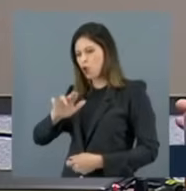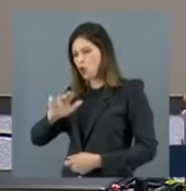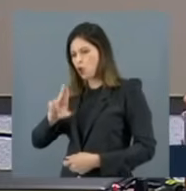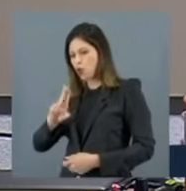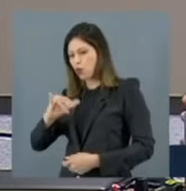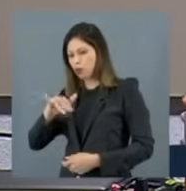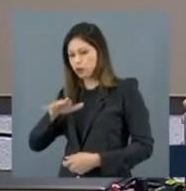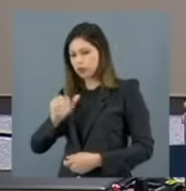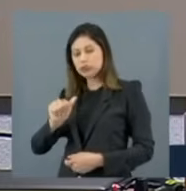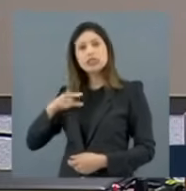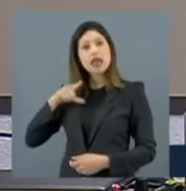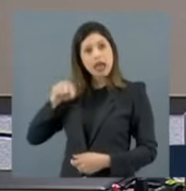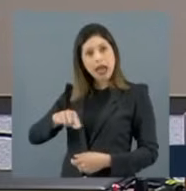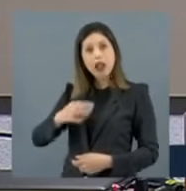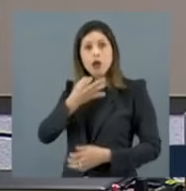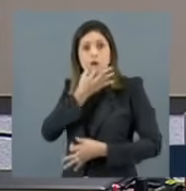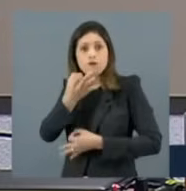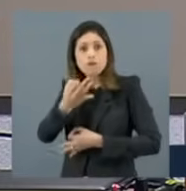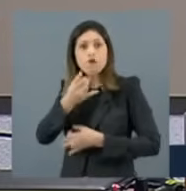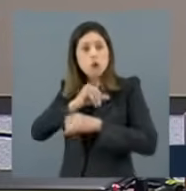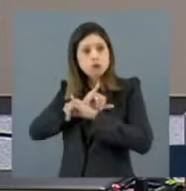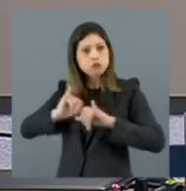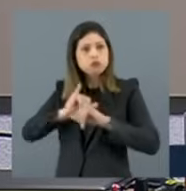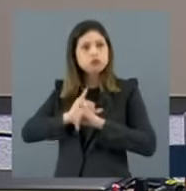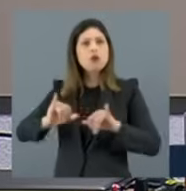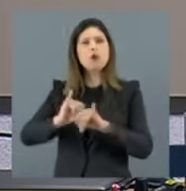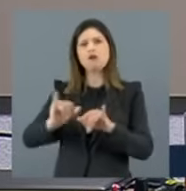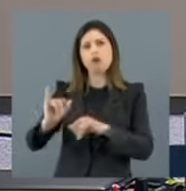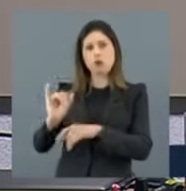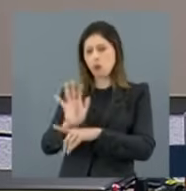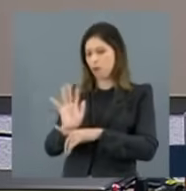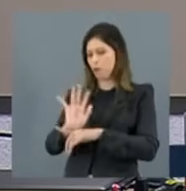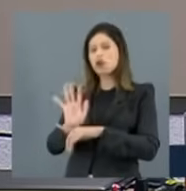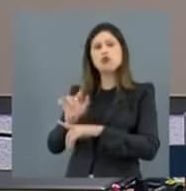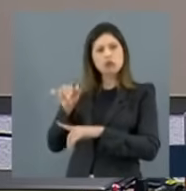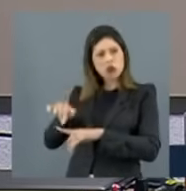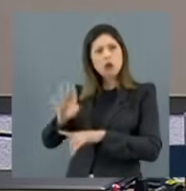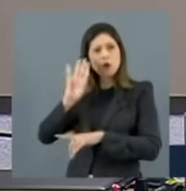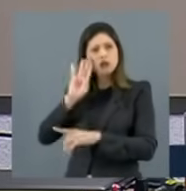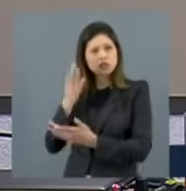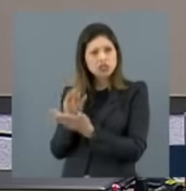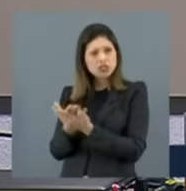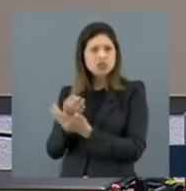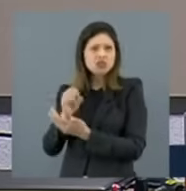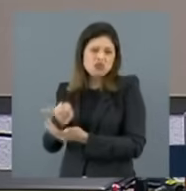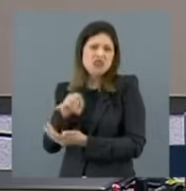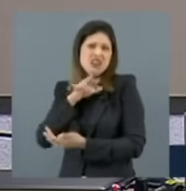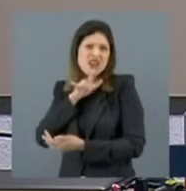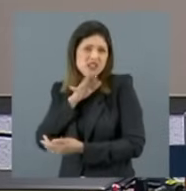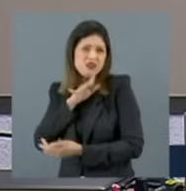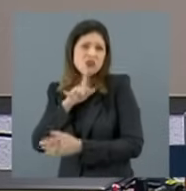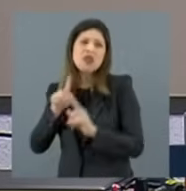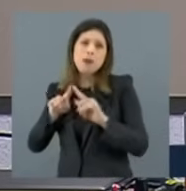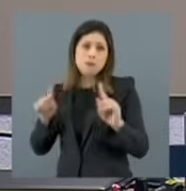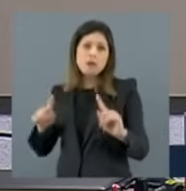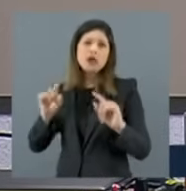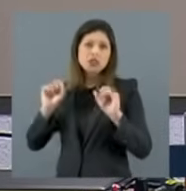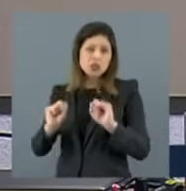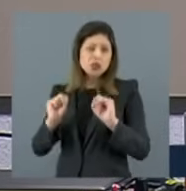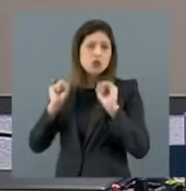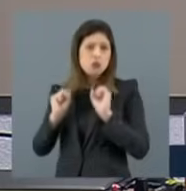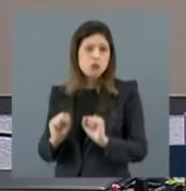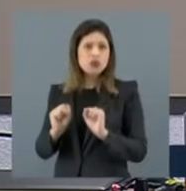dela falando, de que ela acreditava que a censura é algo ruim, mas essa decisão era